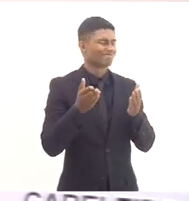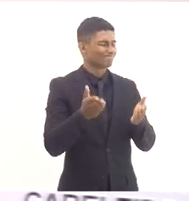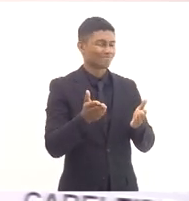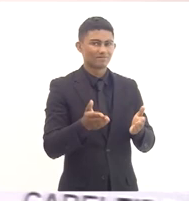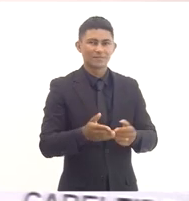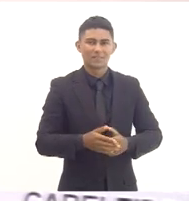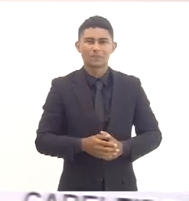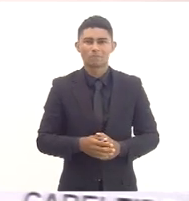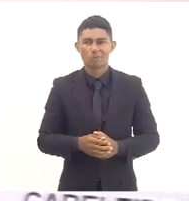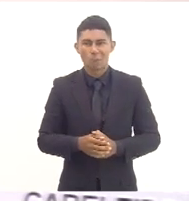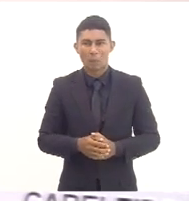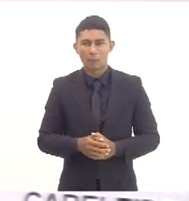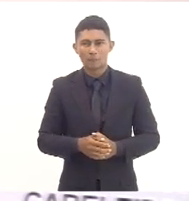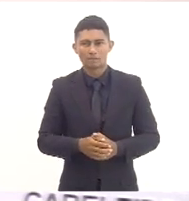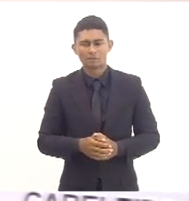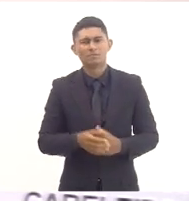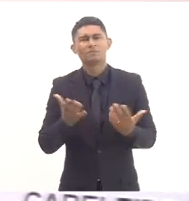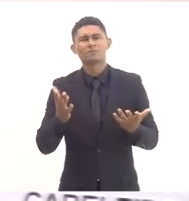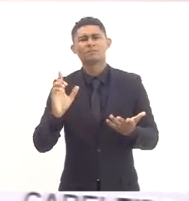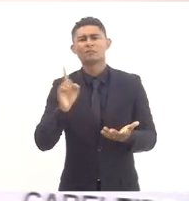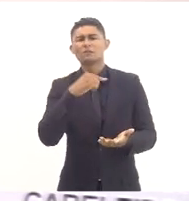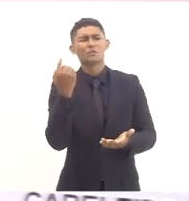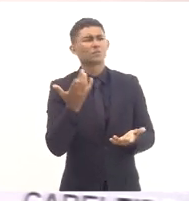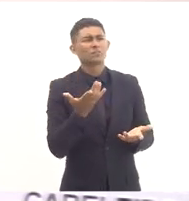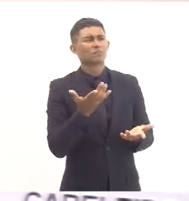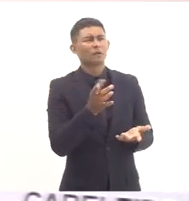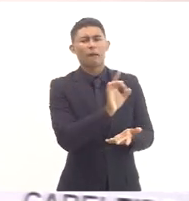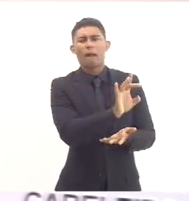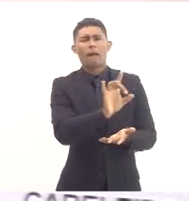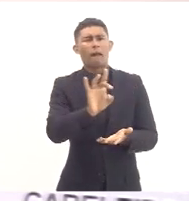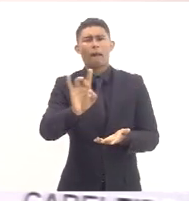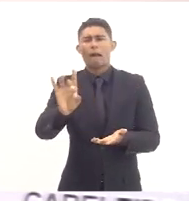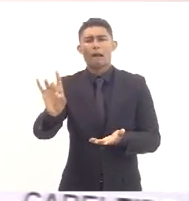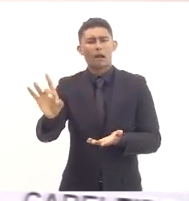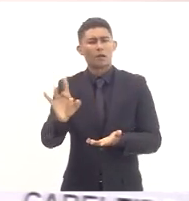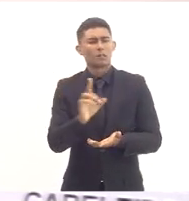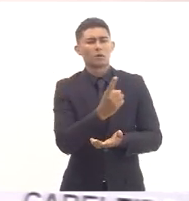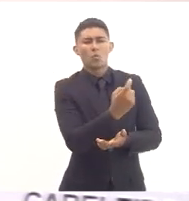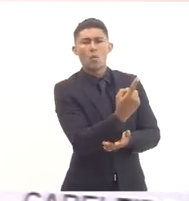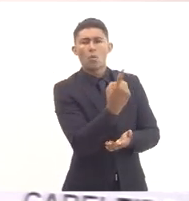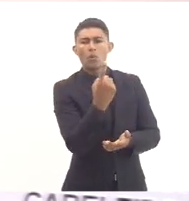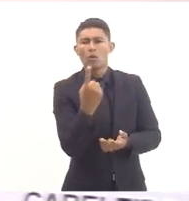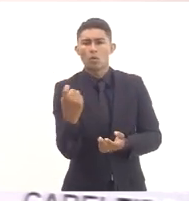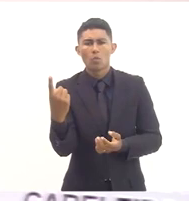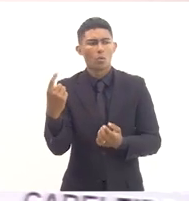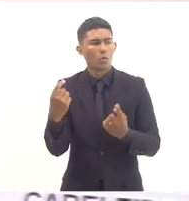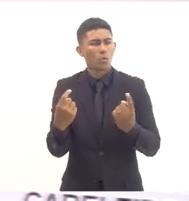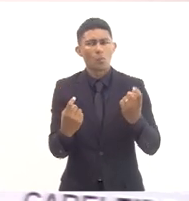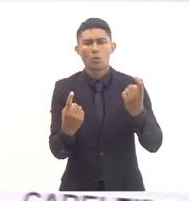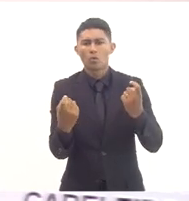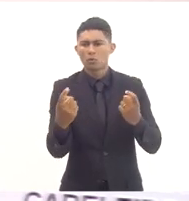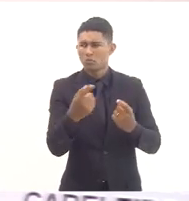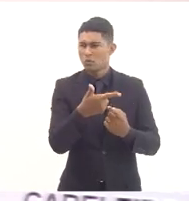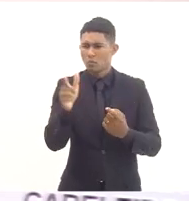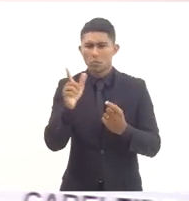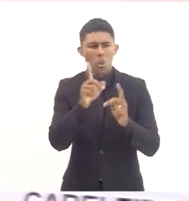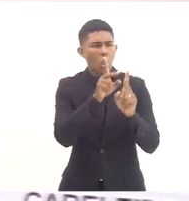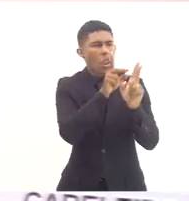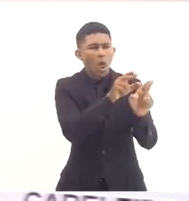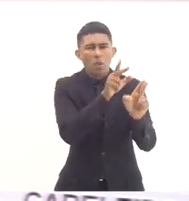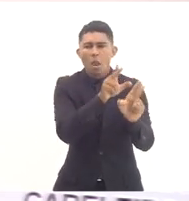É mas não somos todos singulares e irrepetíveis a